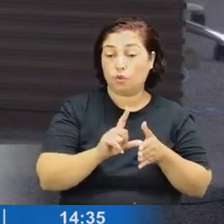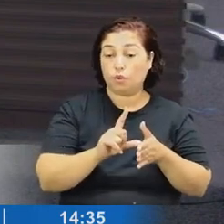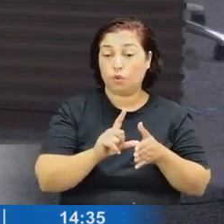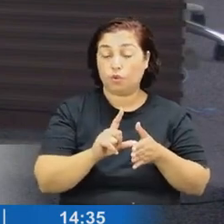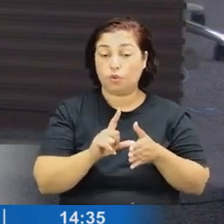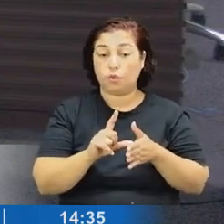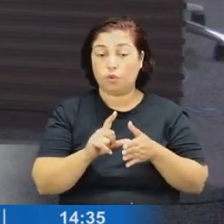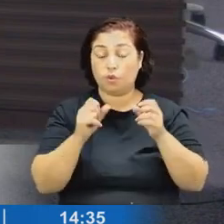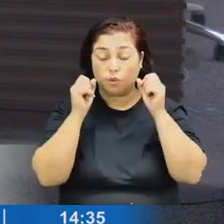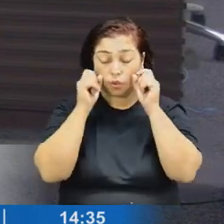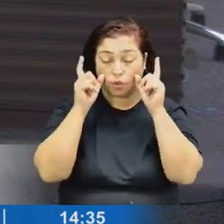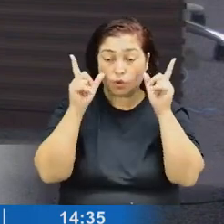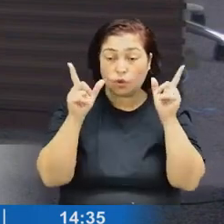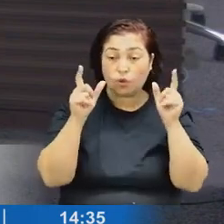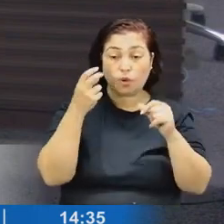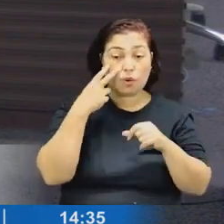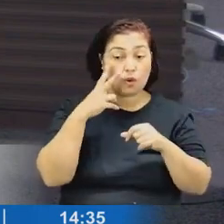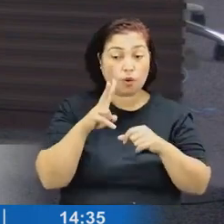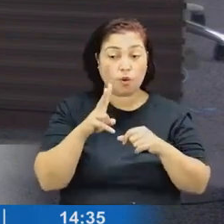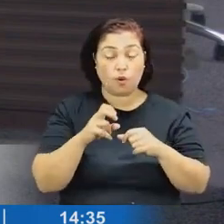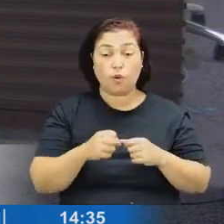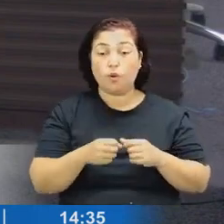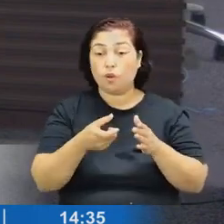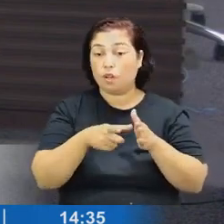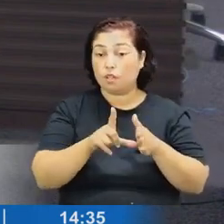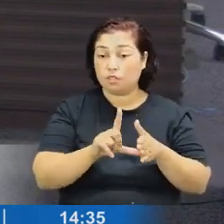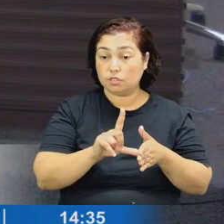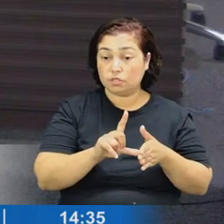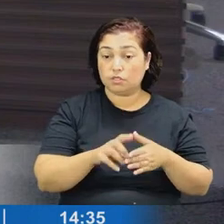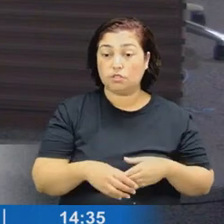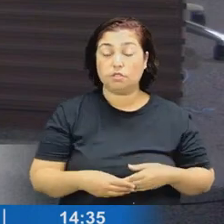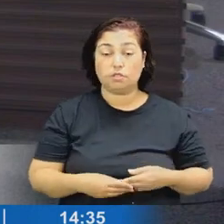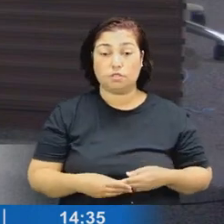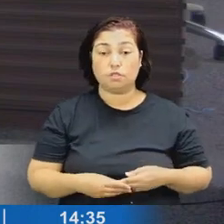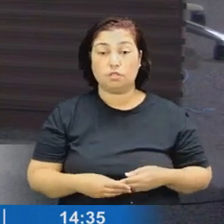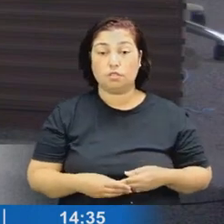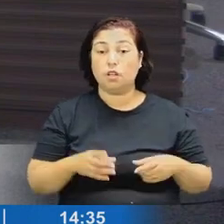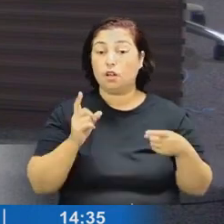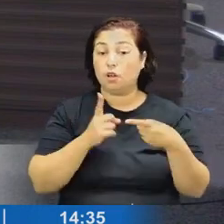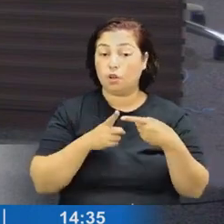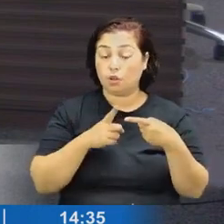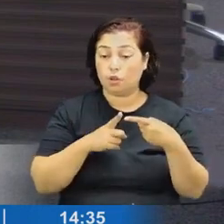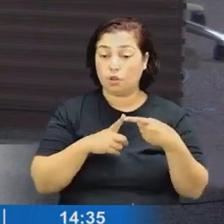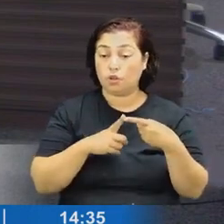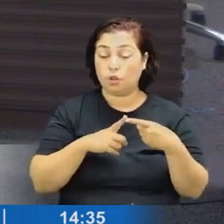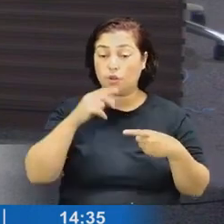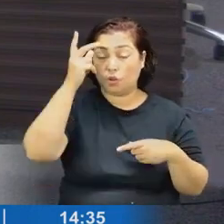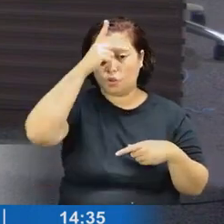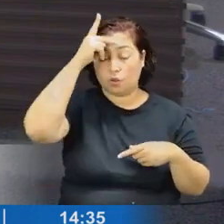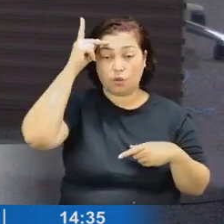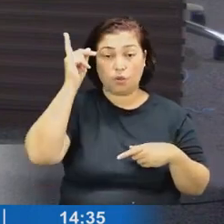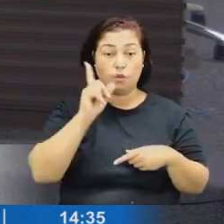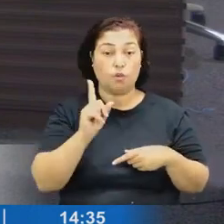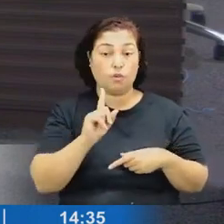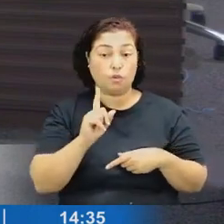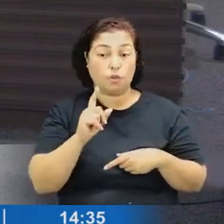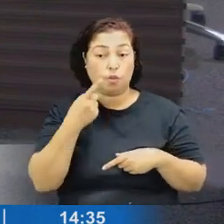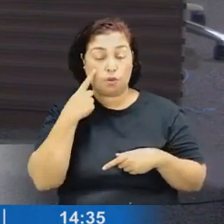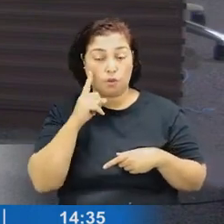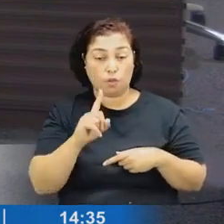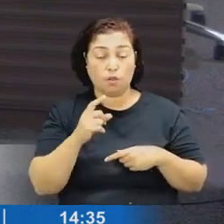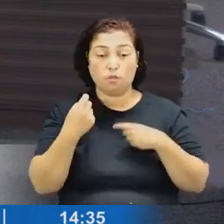né todo mundo aquela olhadinha antes de dormir e tal então assim é o objetivo dessas pessoas não é olhar o político